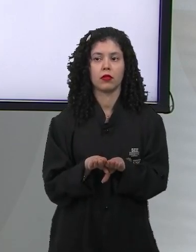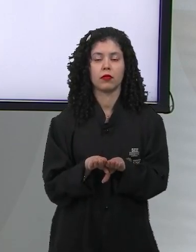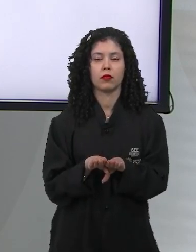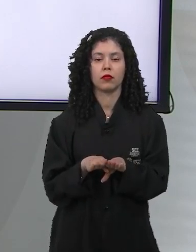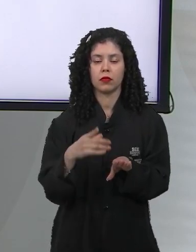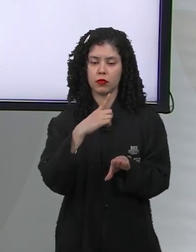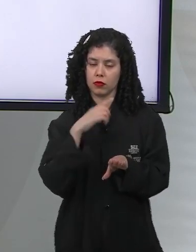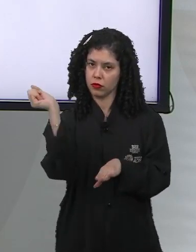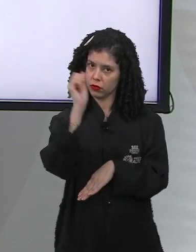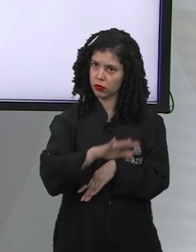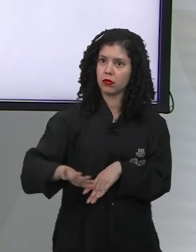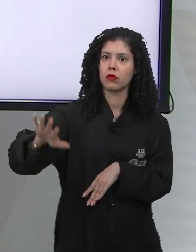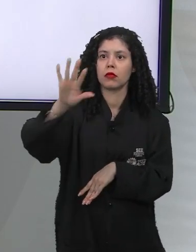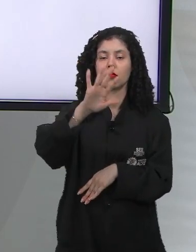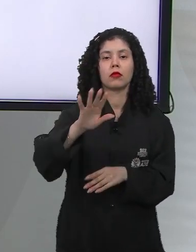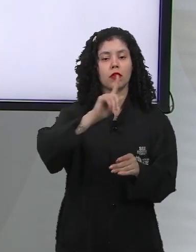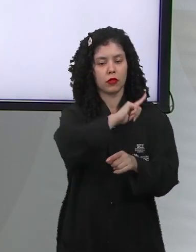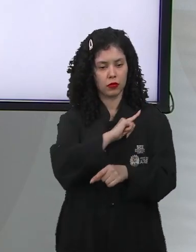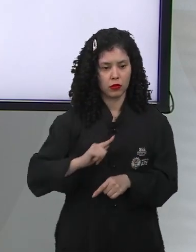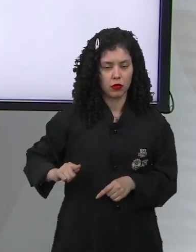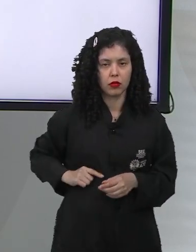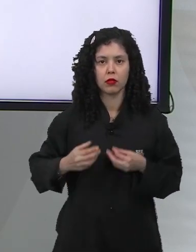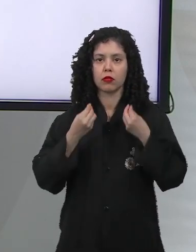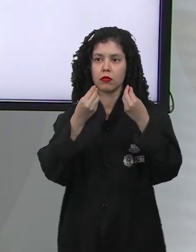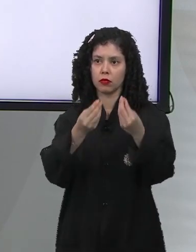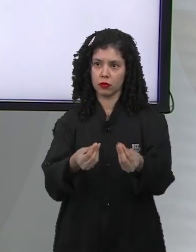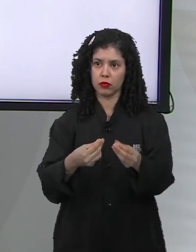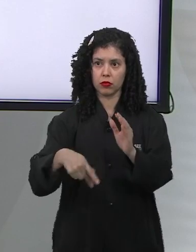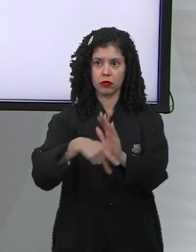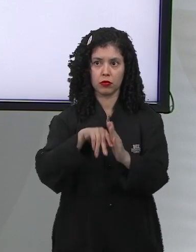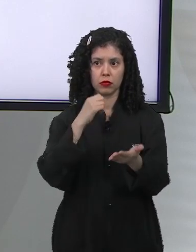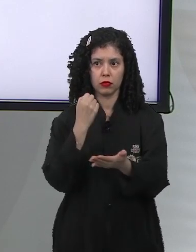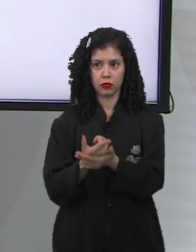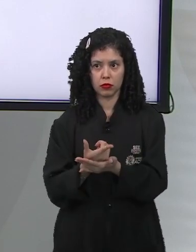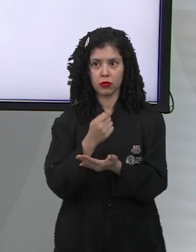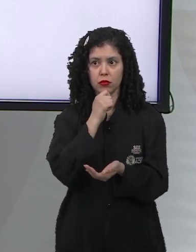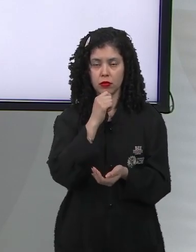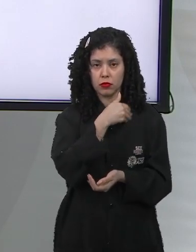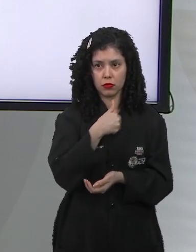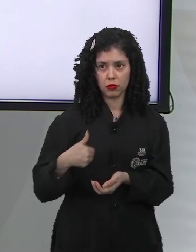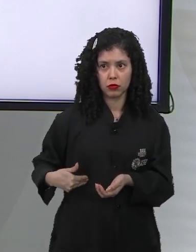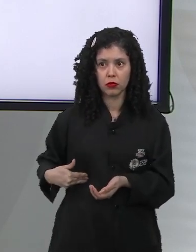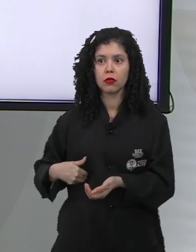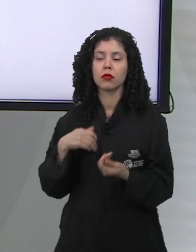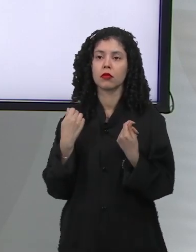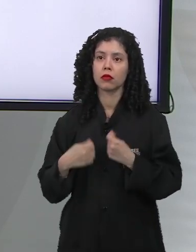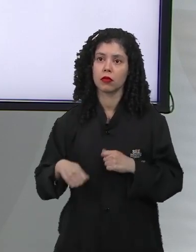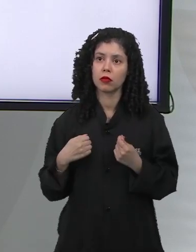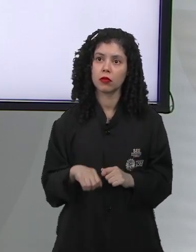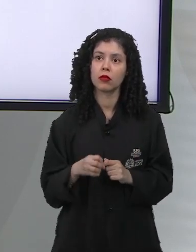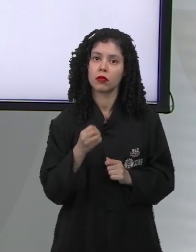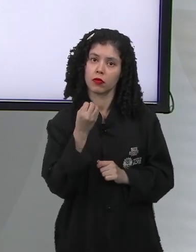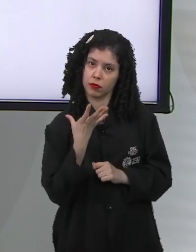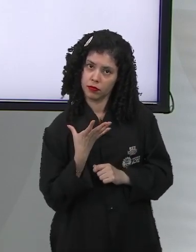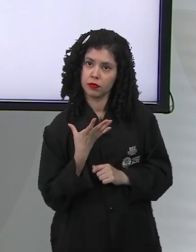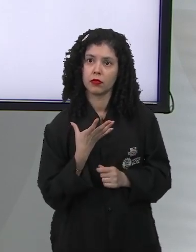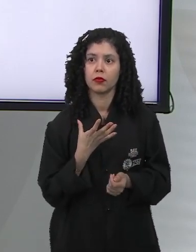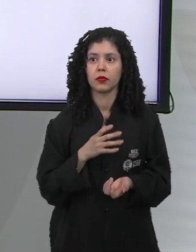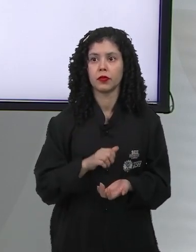fontes que geralmente vêm do governo e também são pagas com o dinheiro público, elas devem ser bem